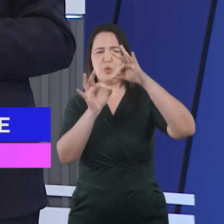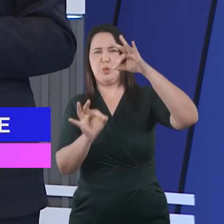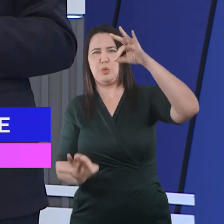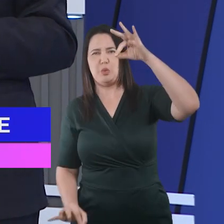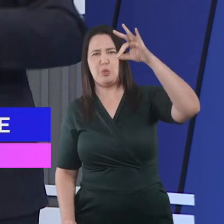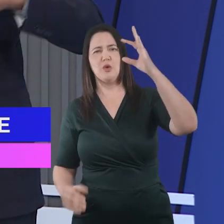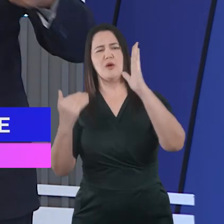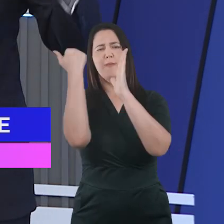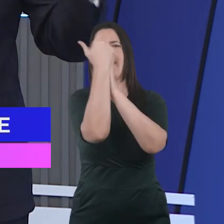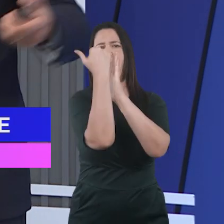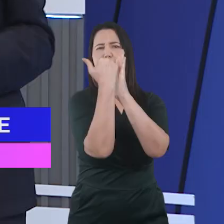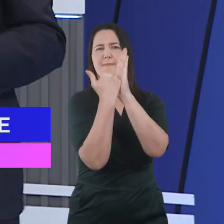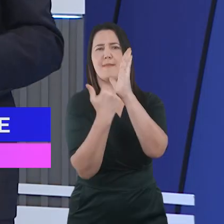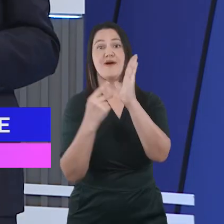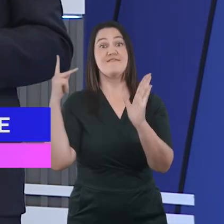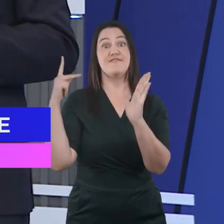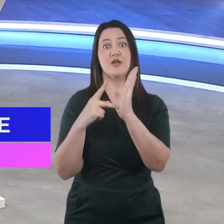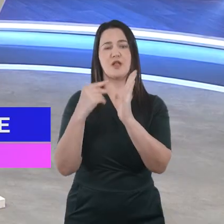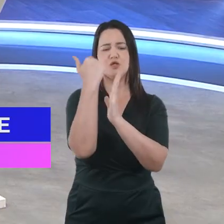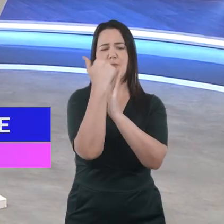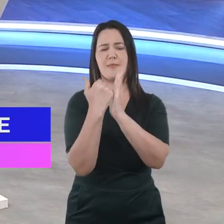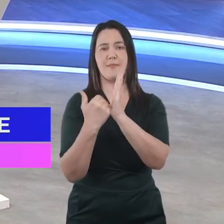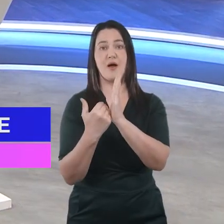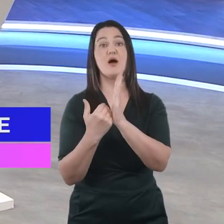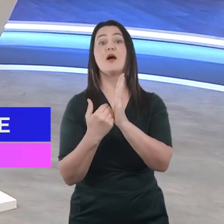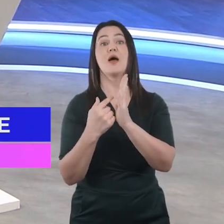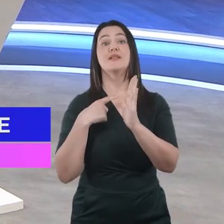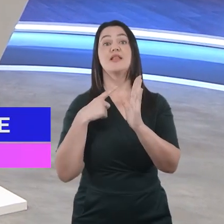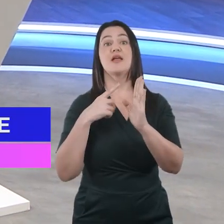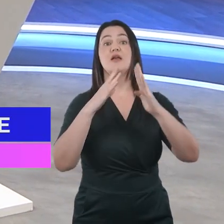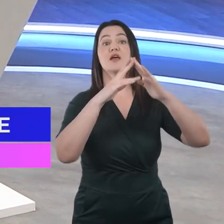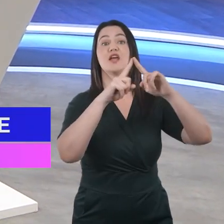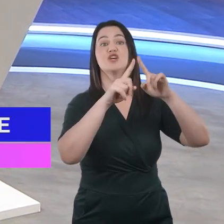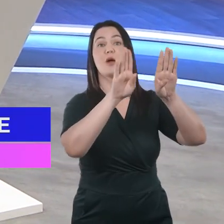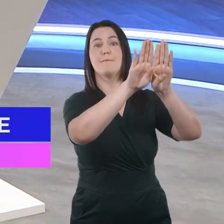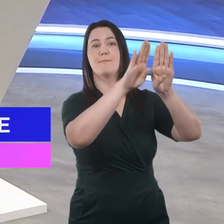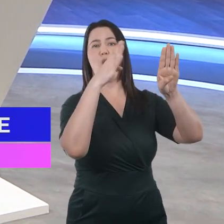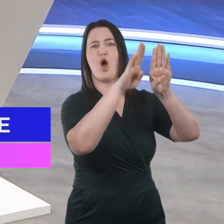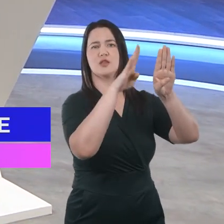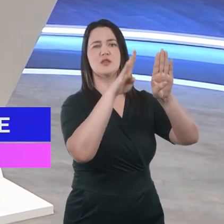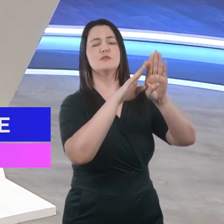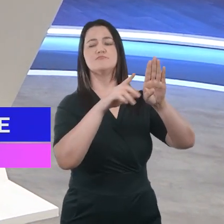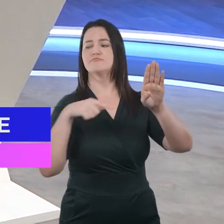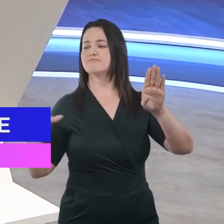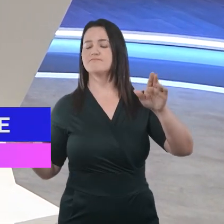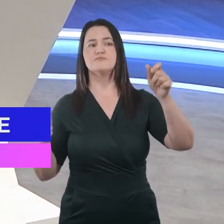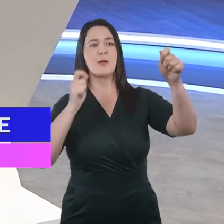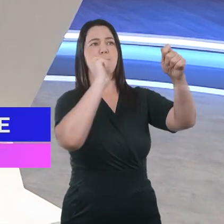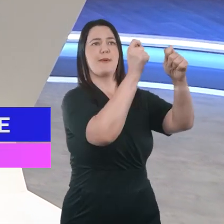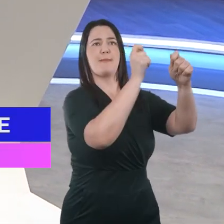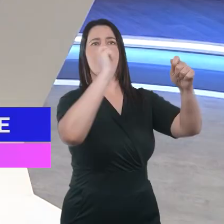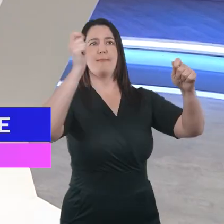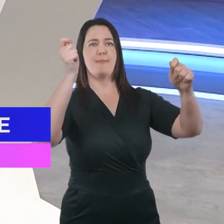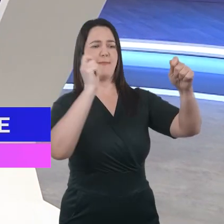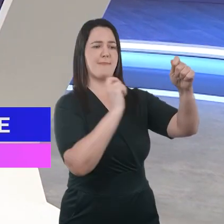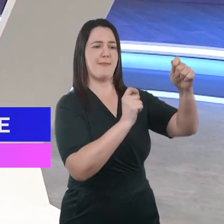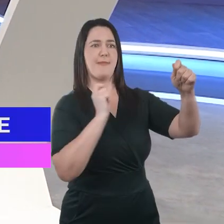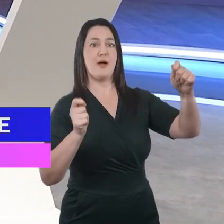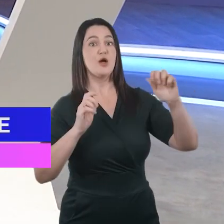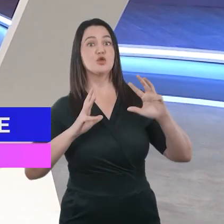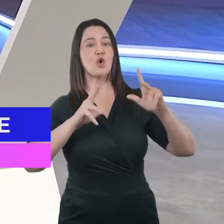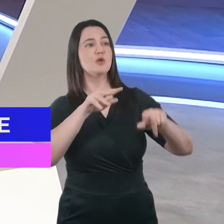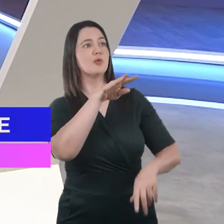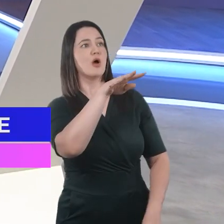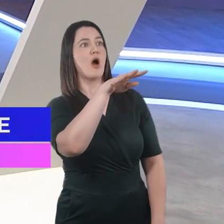cristã na época, a igreja romana. Outro movimento que trouxe princípios bíblicos foi o calvinismo,